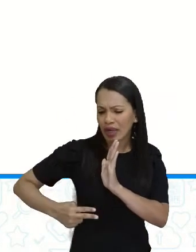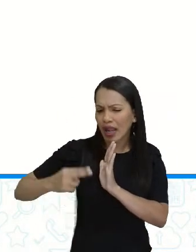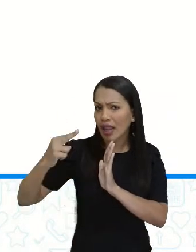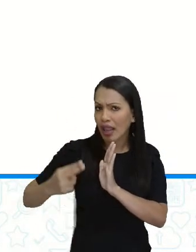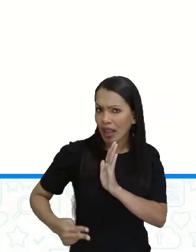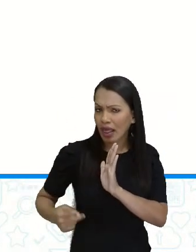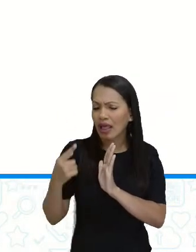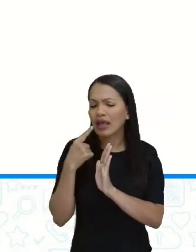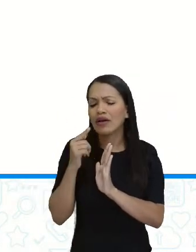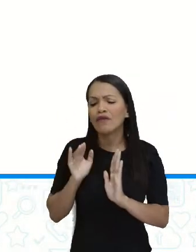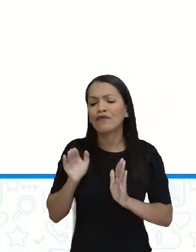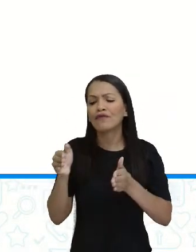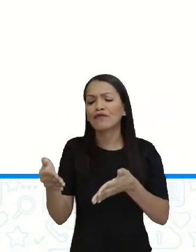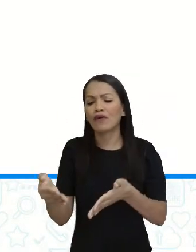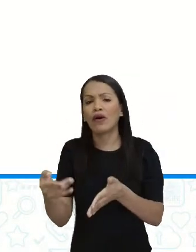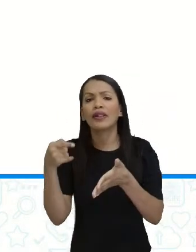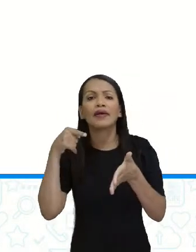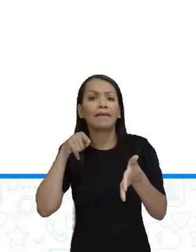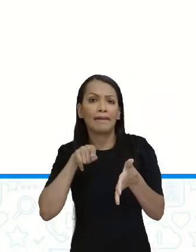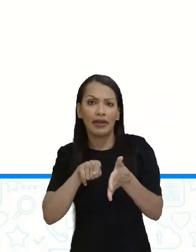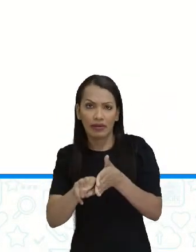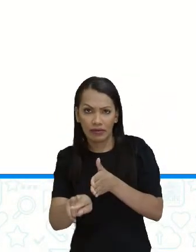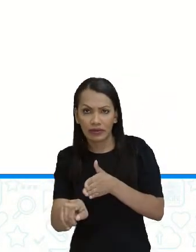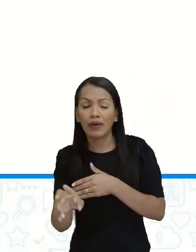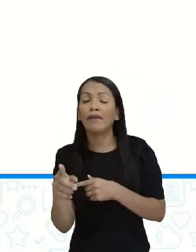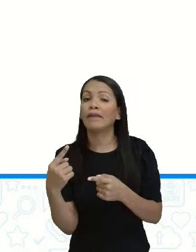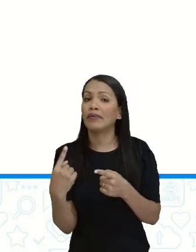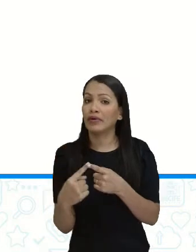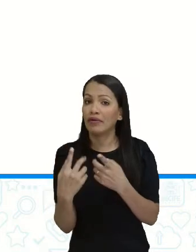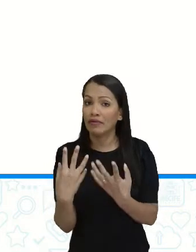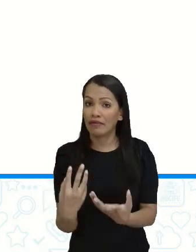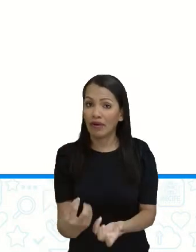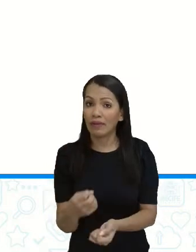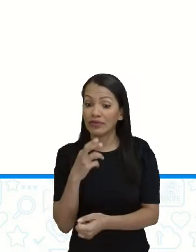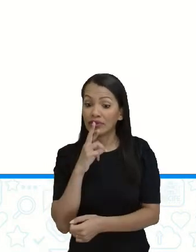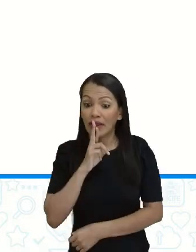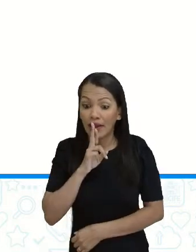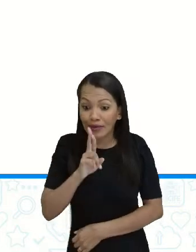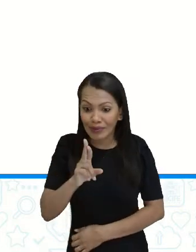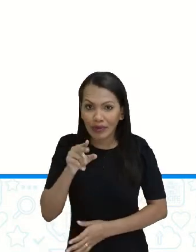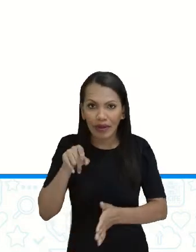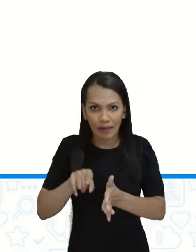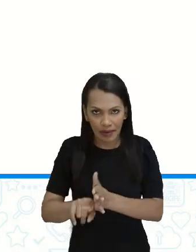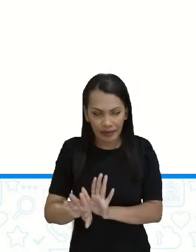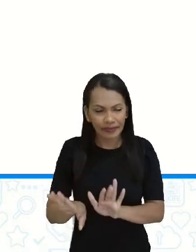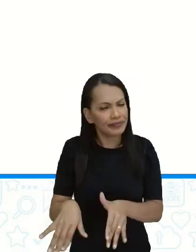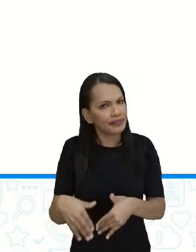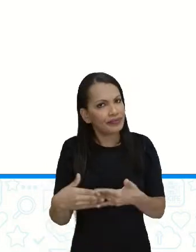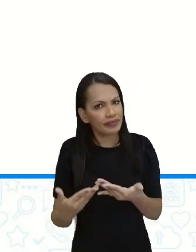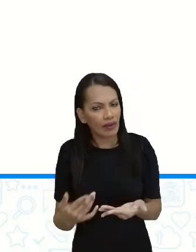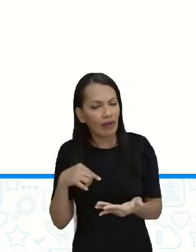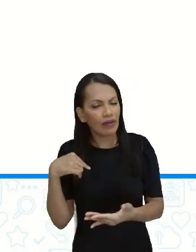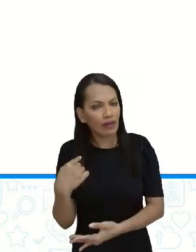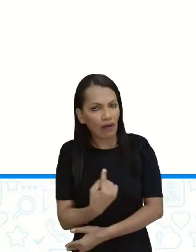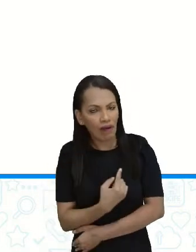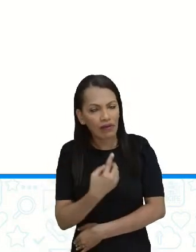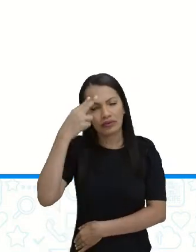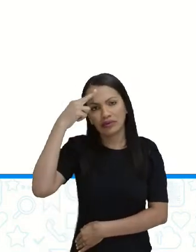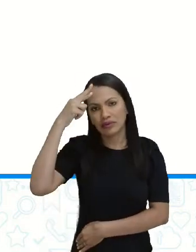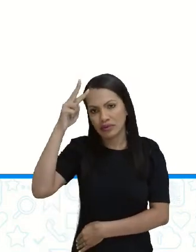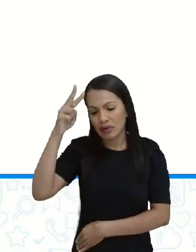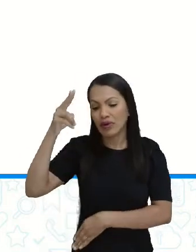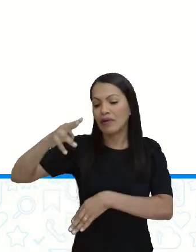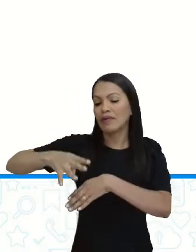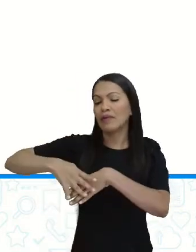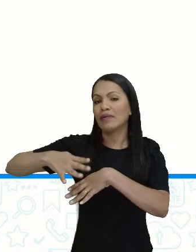iremos responder a pergunta dessa historinha matemática que está aí. Então, nossa historinha matemática